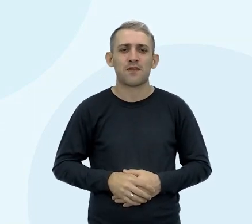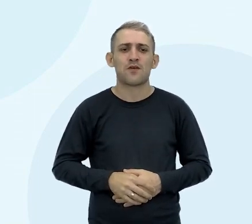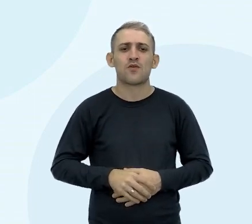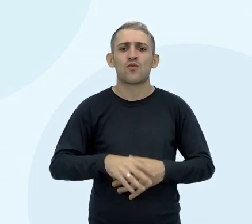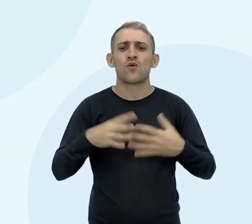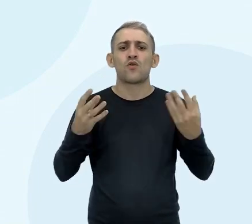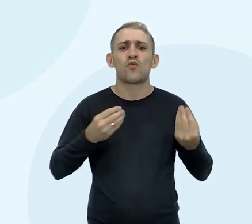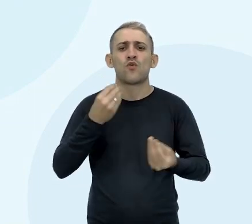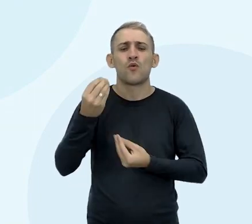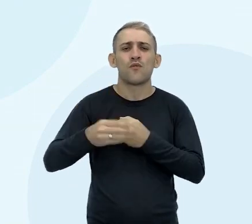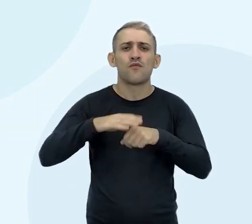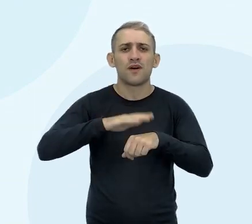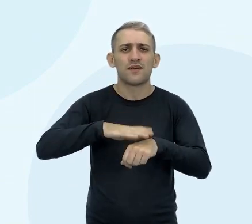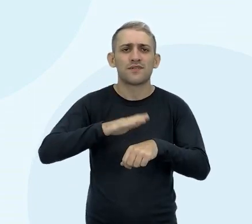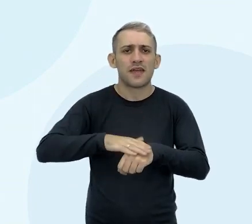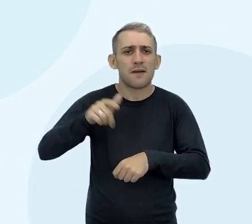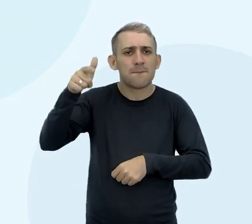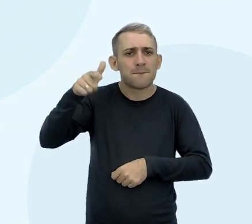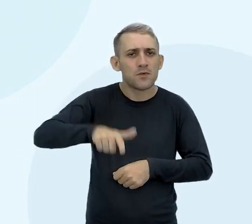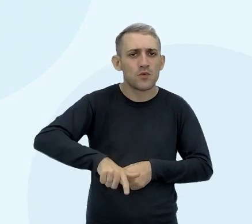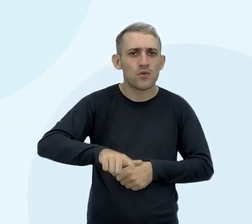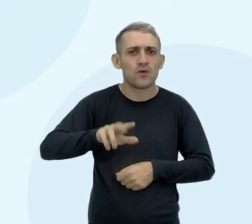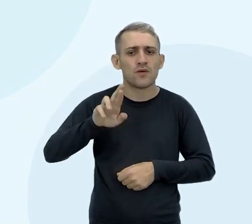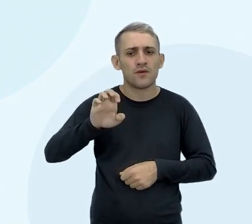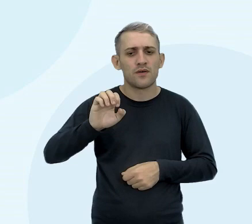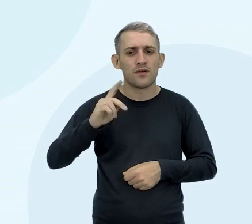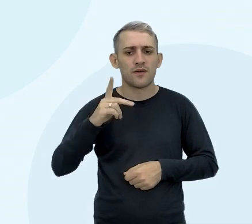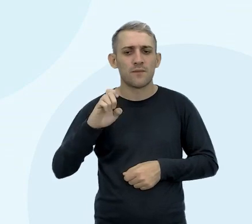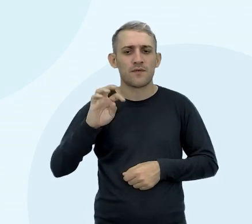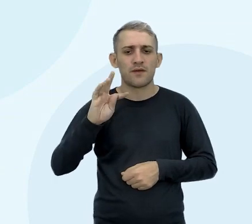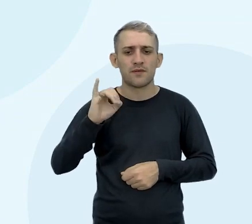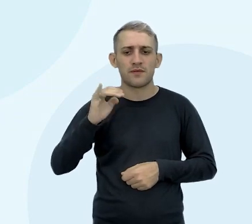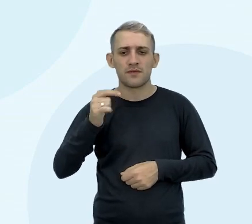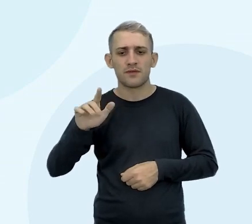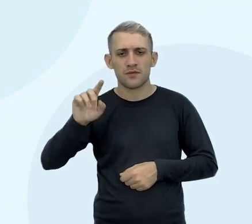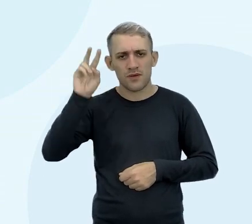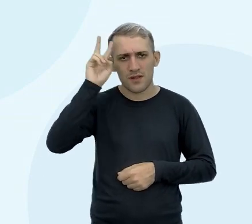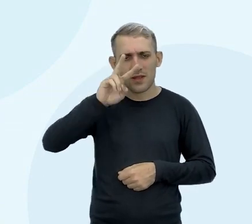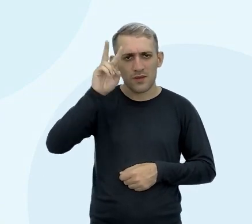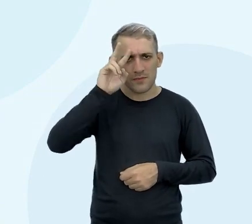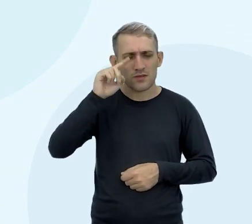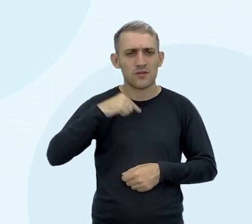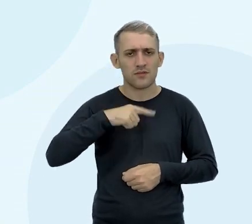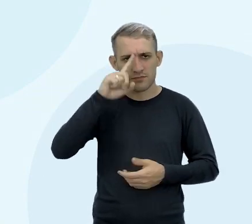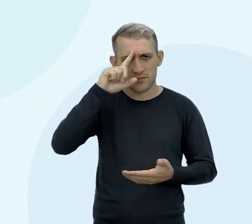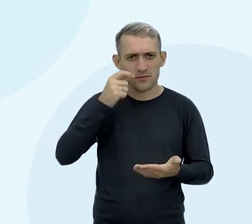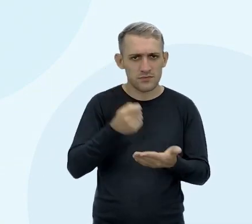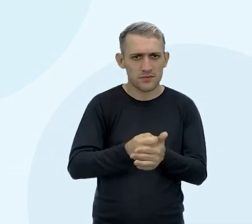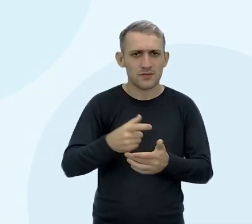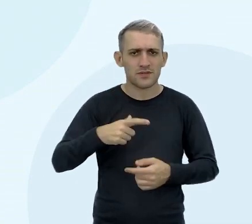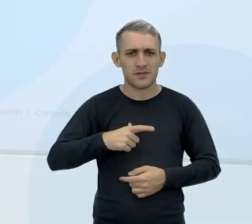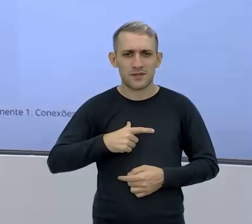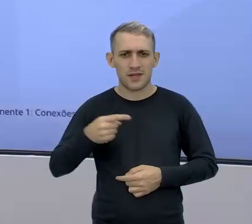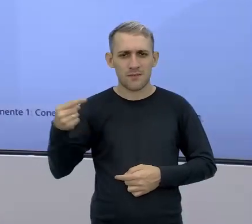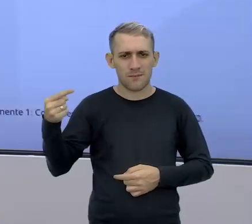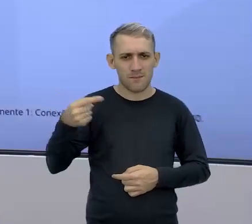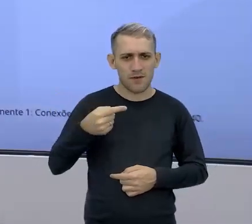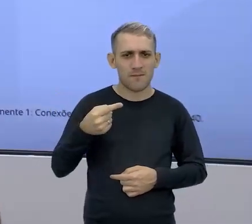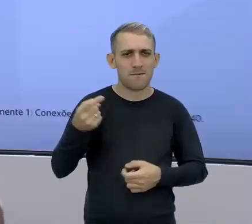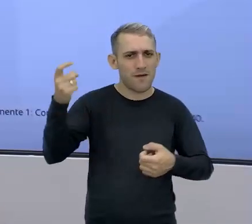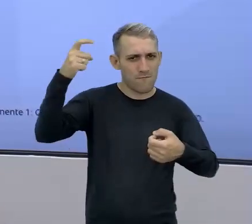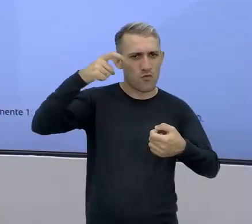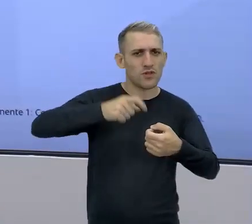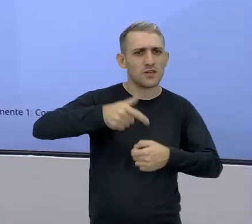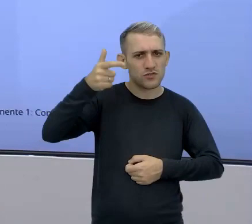para repetição? Lembra que quando a gente colocava lá decisão, eu colocava uma setinha no fluxograma para voltar no